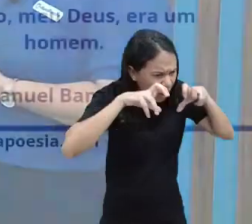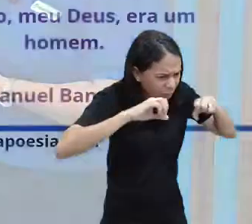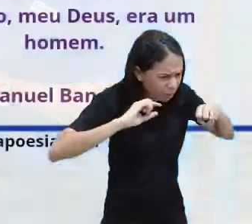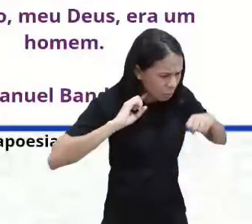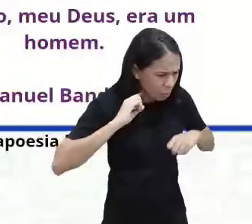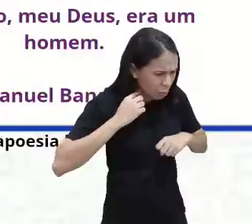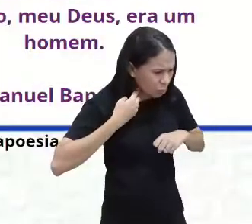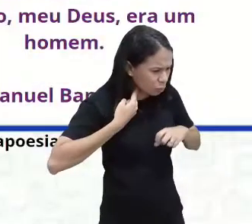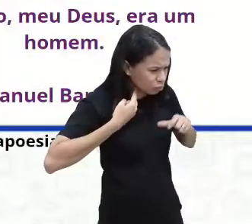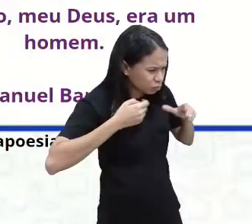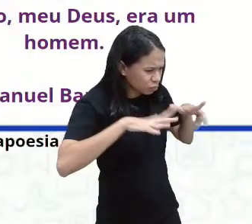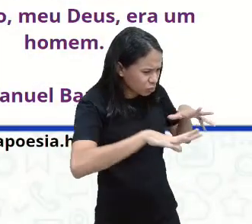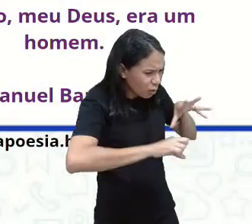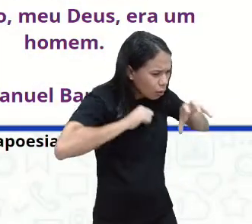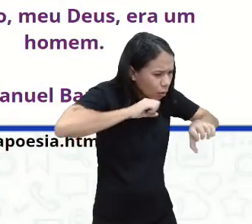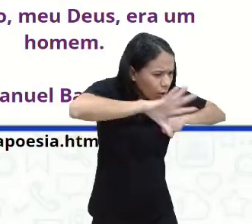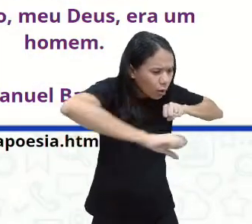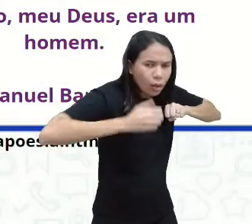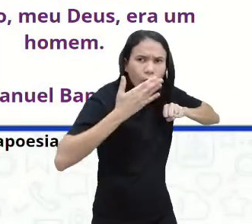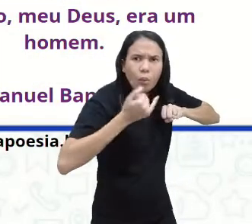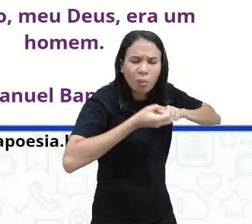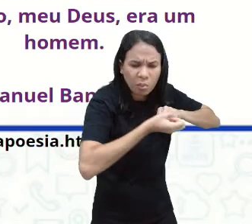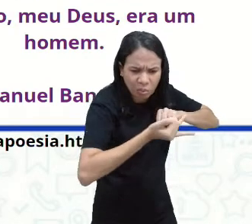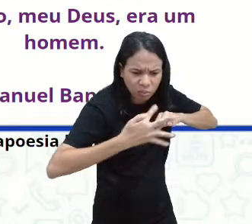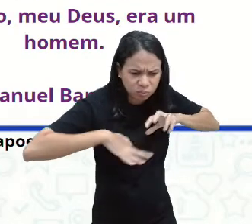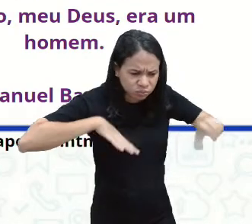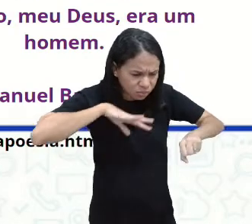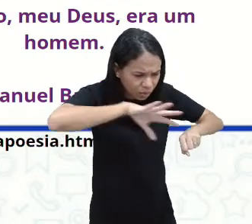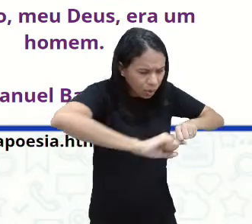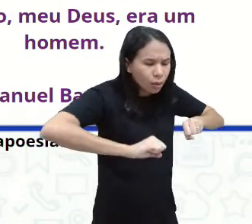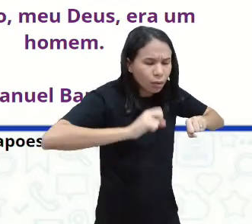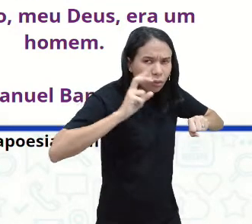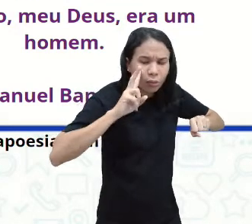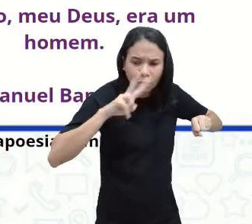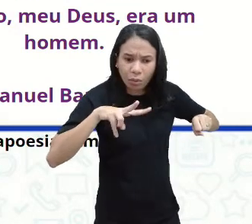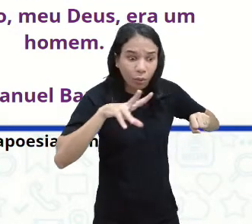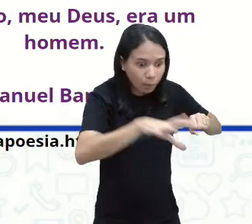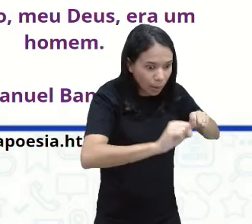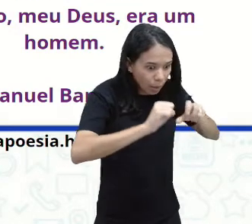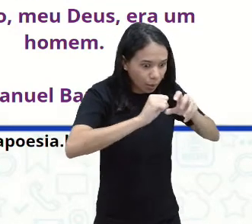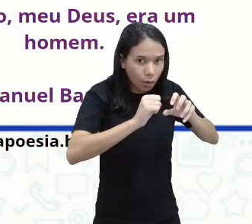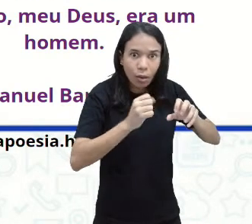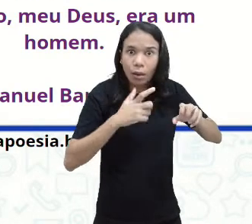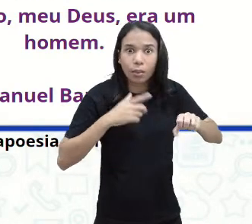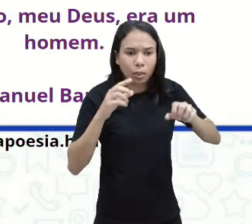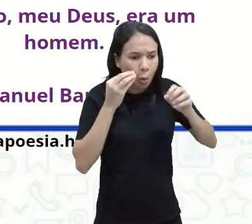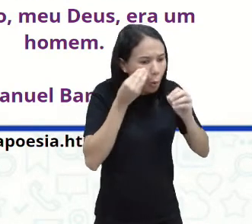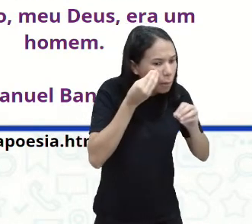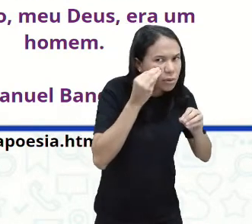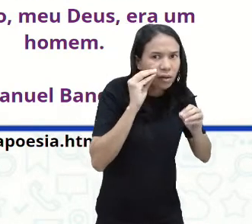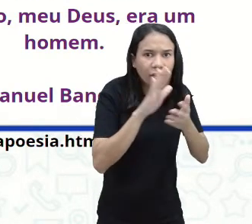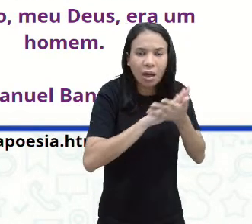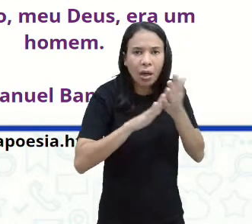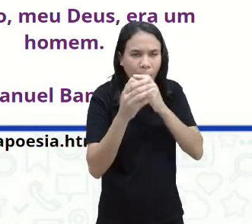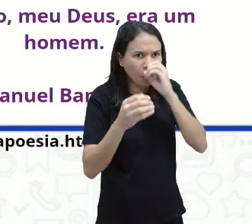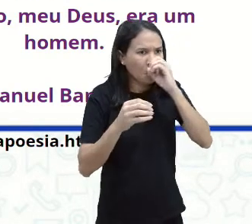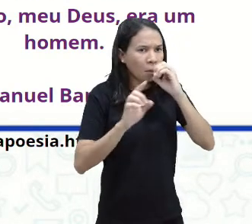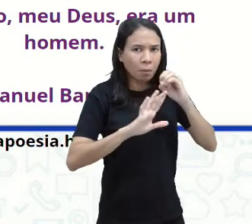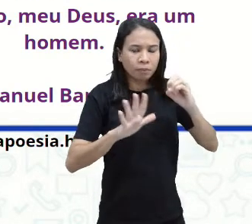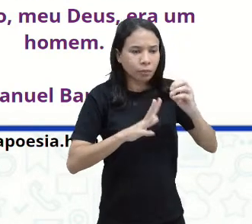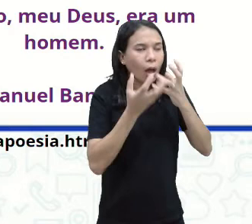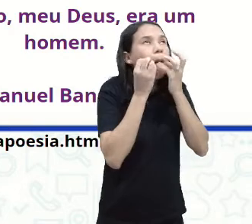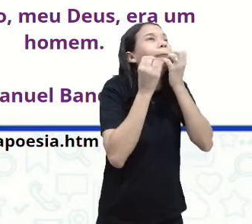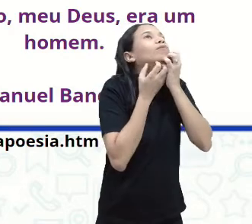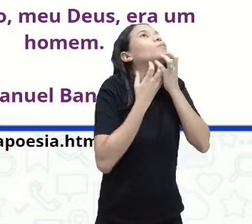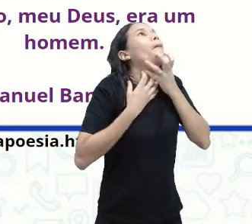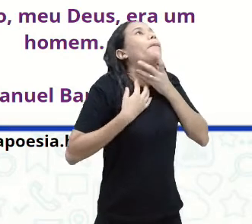do pátio, catando comida entre os detritos. Quando achava alguma coisa, não examinava nem cheirava,